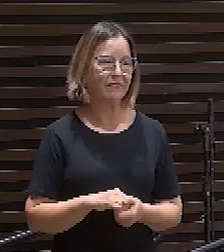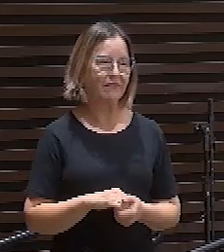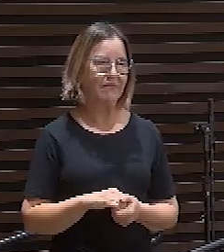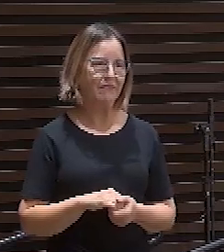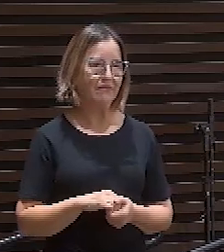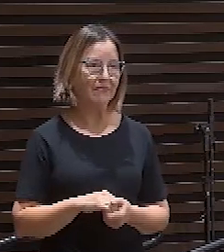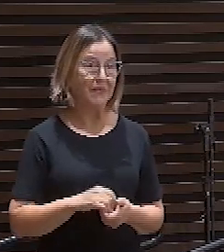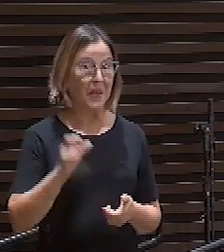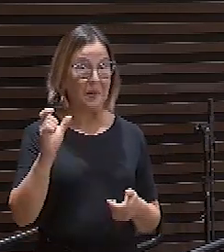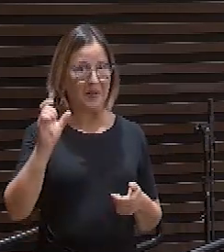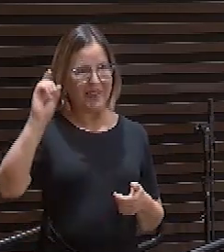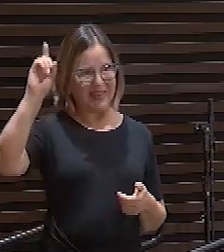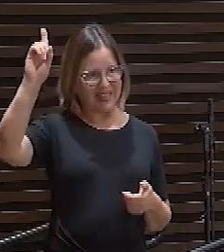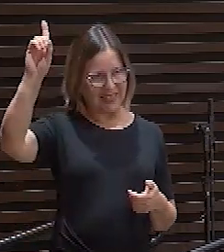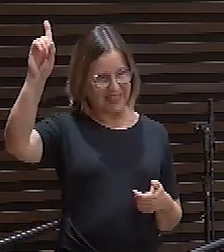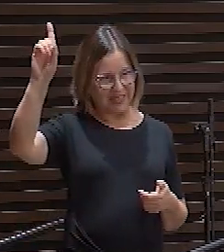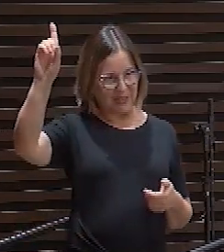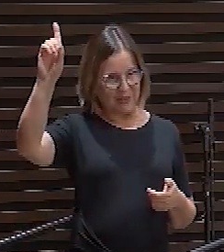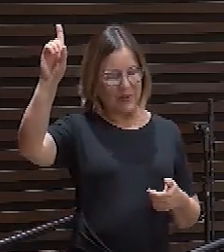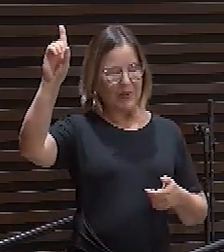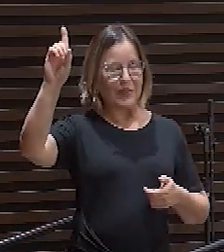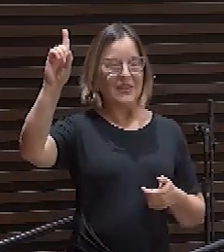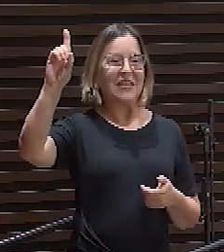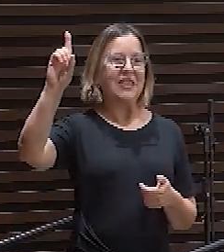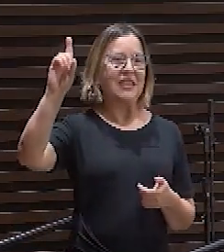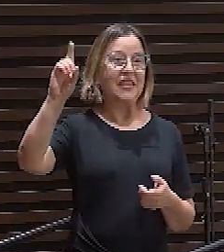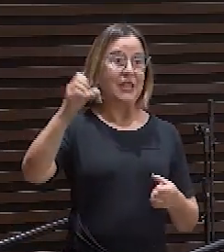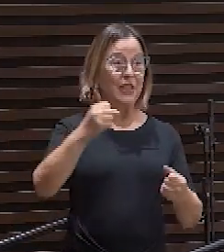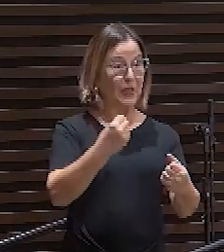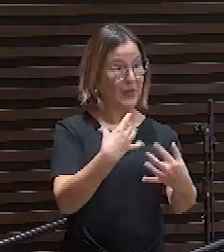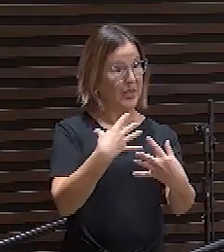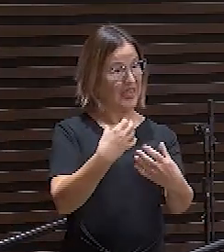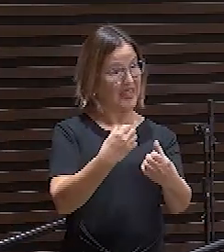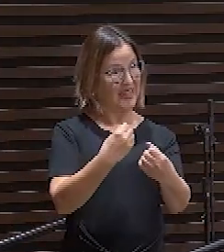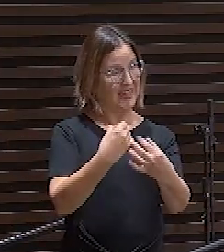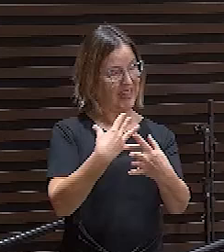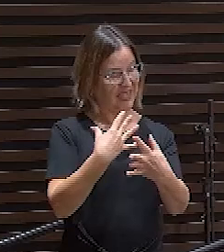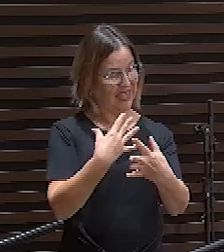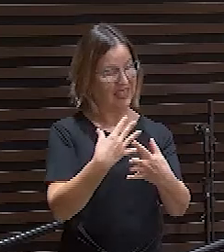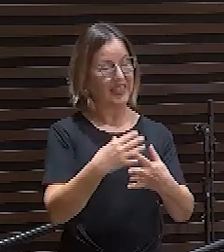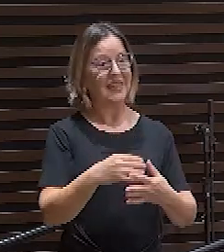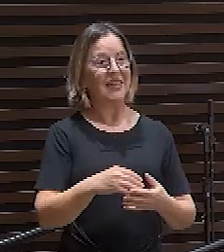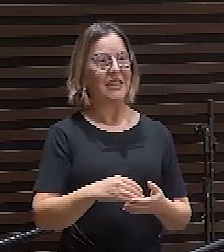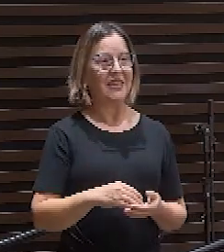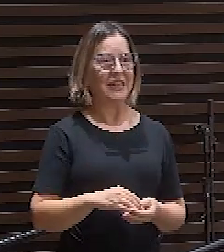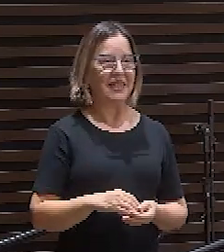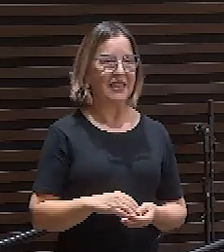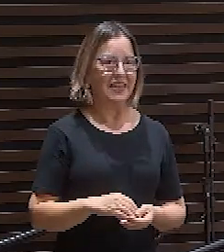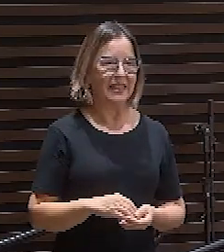a palavra de Deus, a nossa santa palavra que nos ensina, quer nos dizer, quer nos